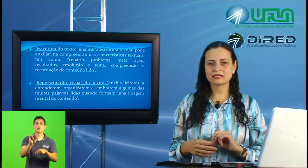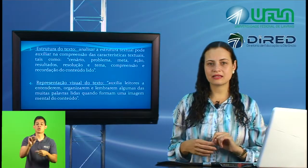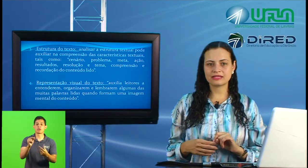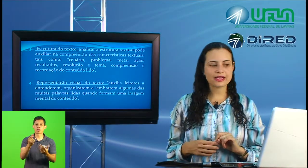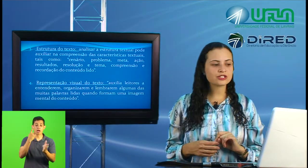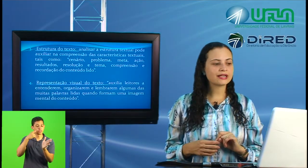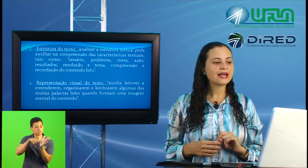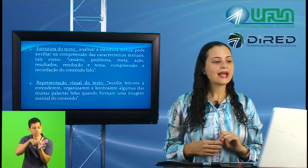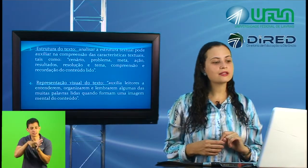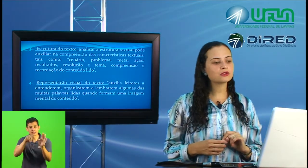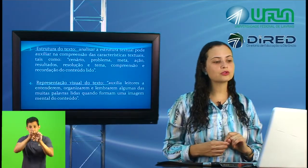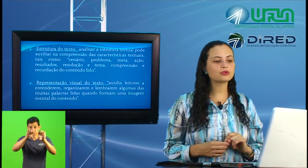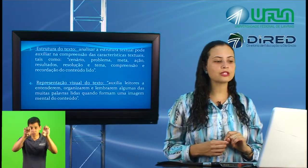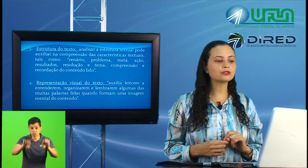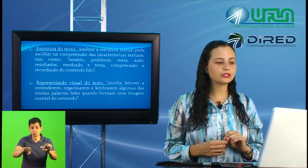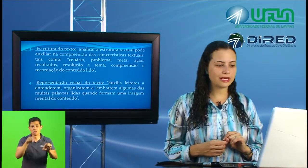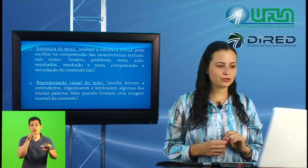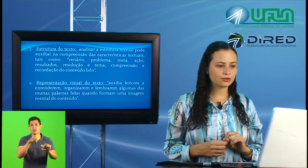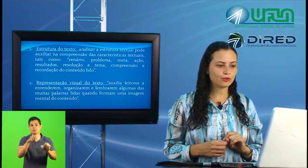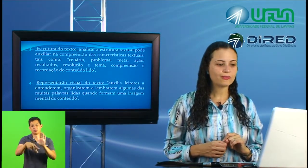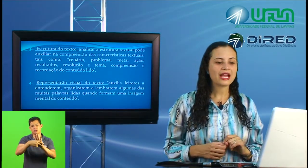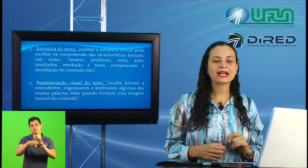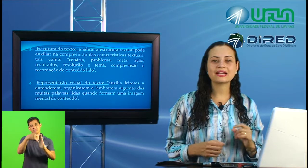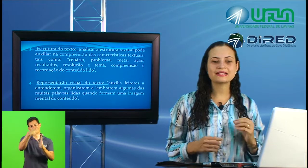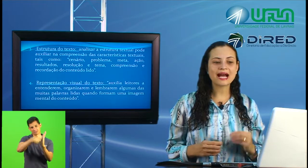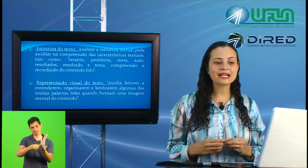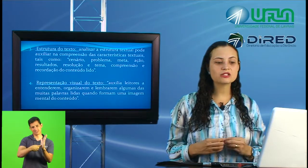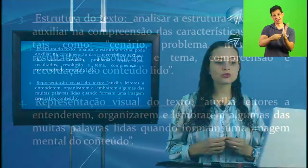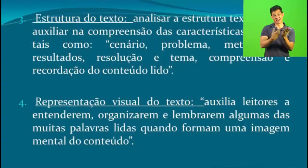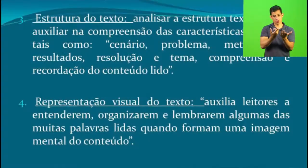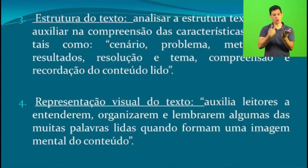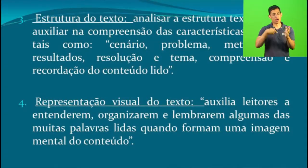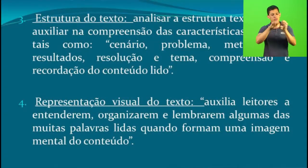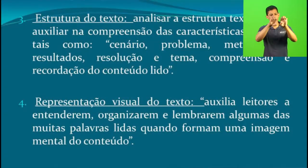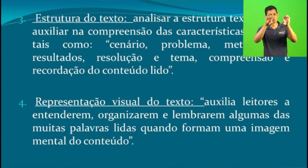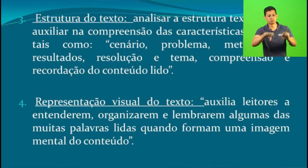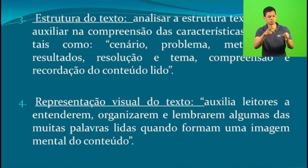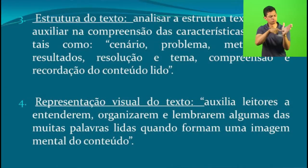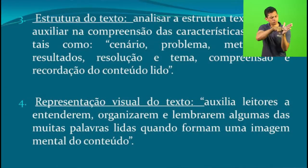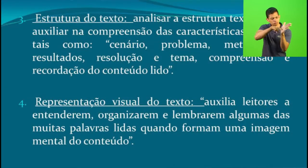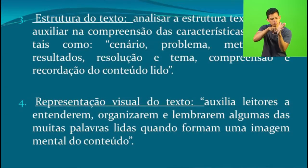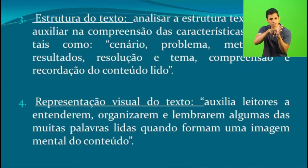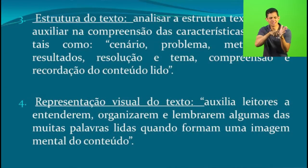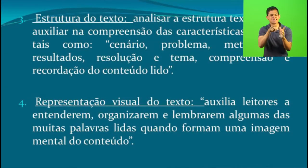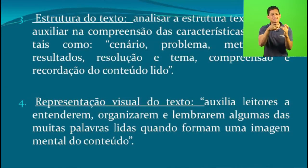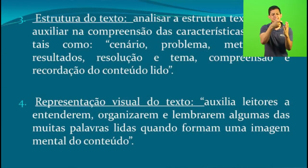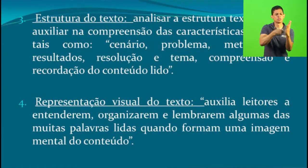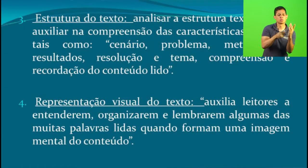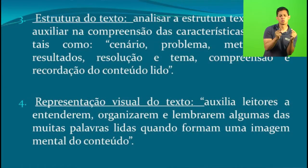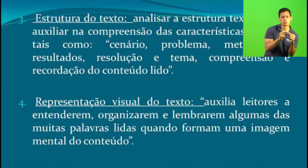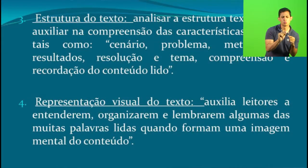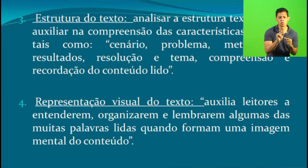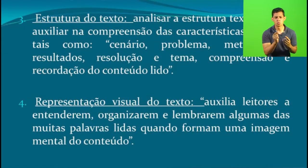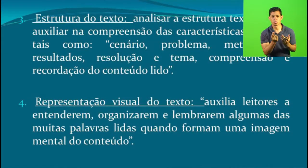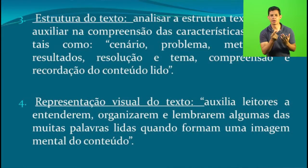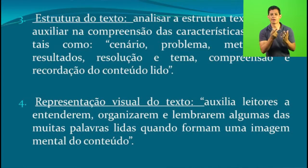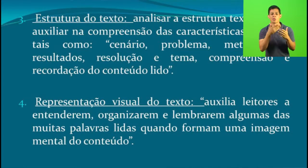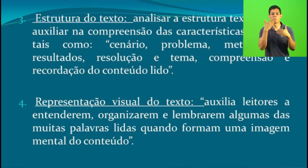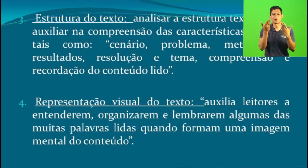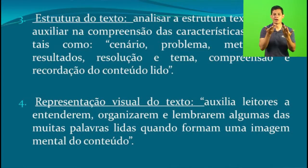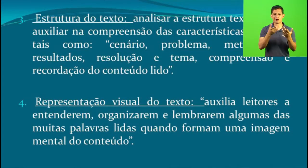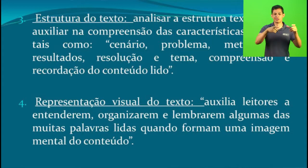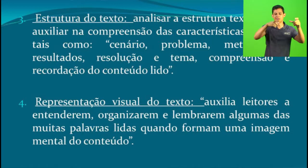terceira estratégia é a estrutura do texto. Analisar a estrutura textual pode nos auxiliar na compreensão